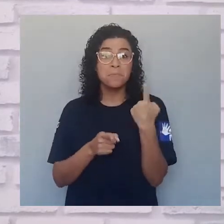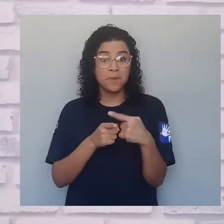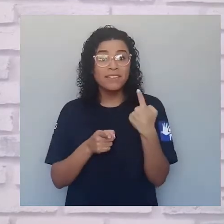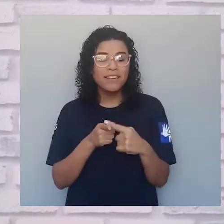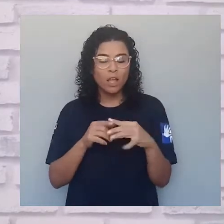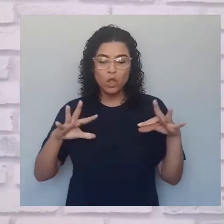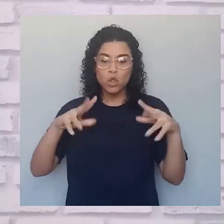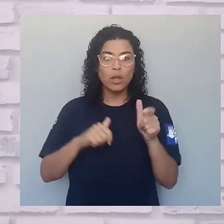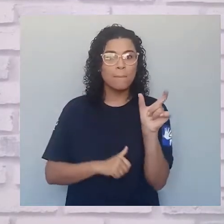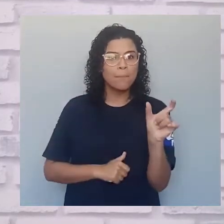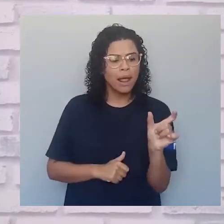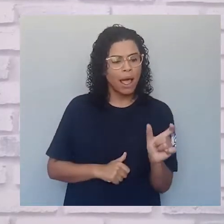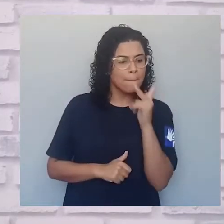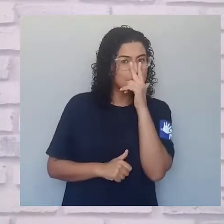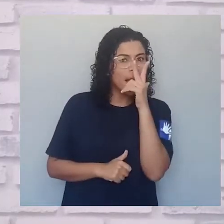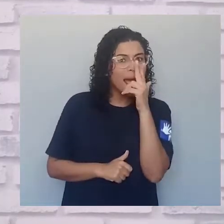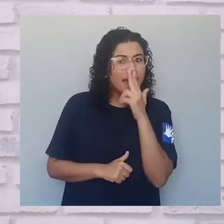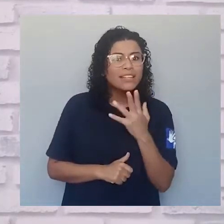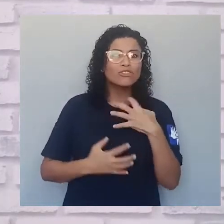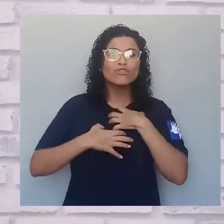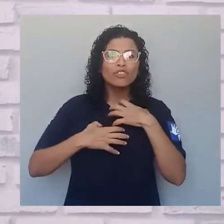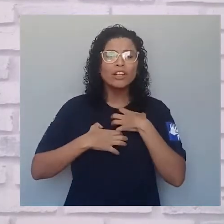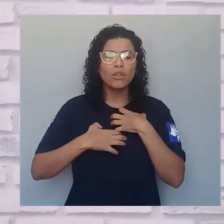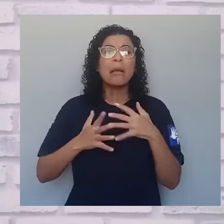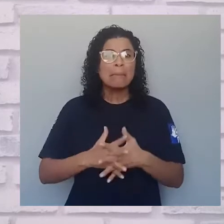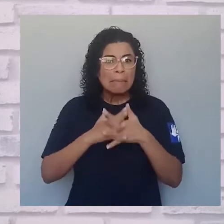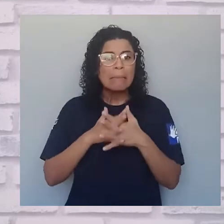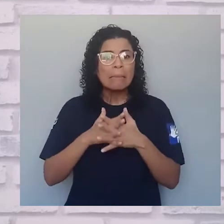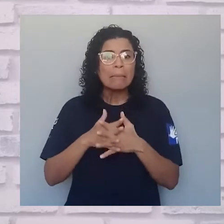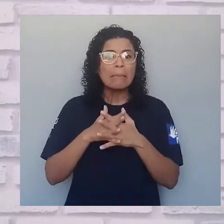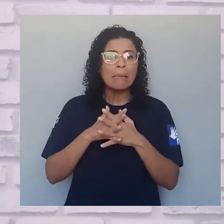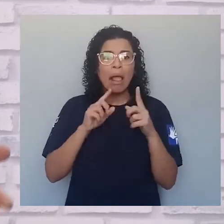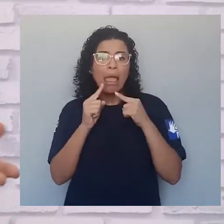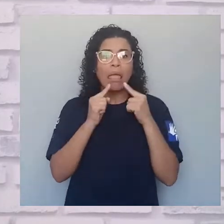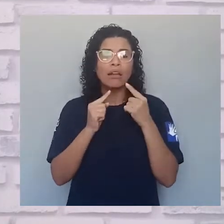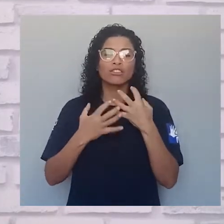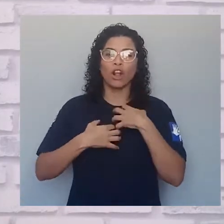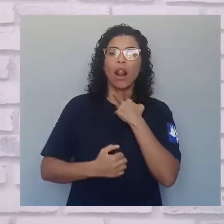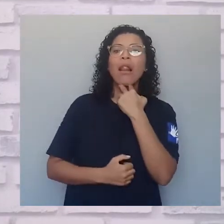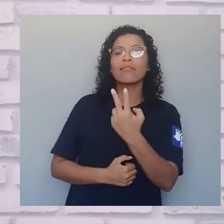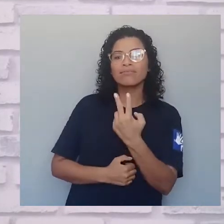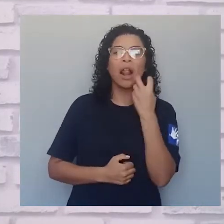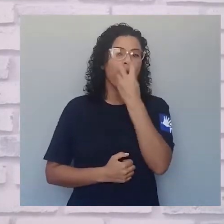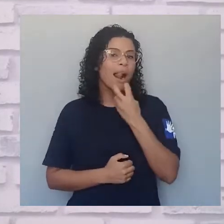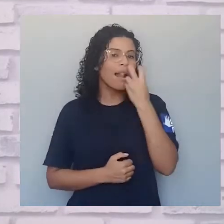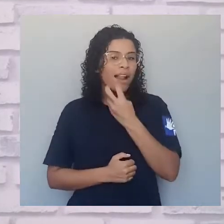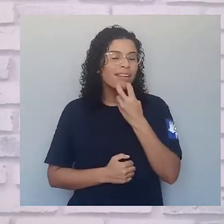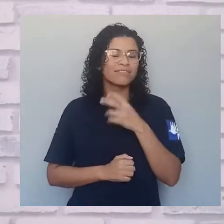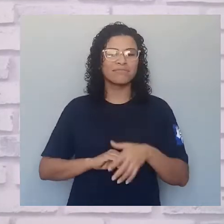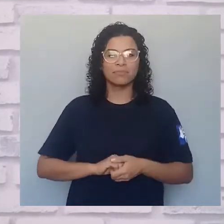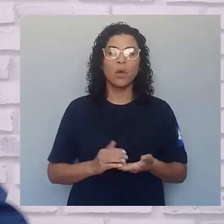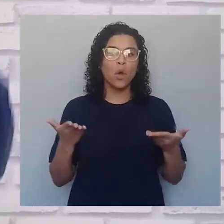Todas as palavras são muito parecidas. E aí a gente se confunde e enrola a língua. É muito engraçado. E o trava-língua